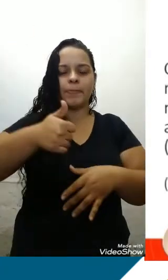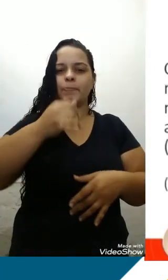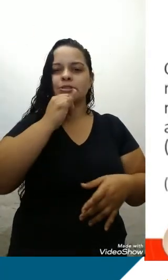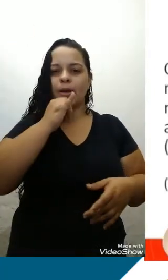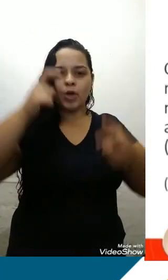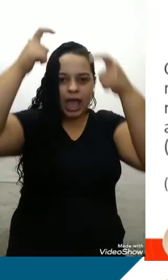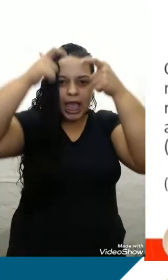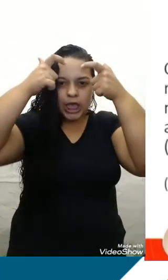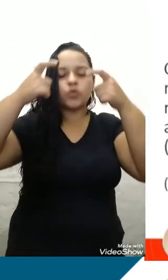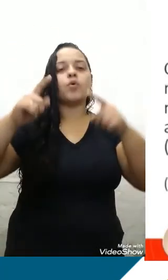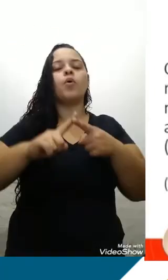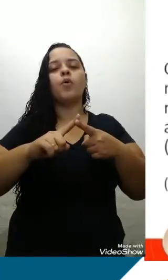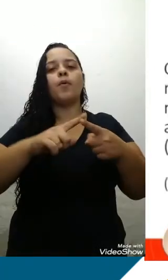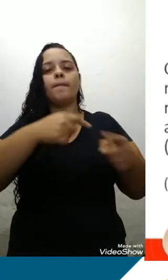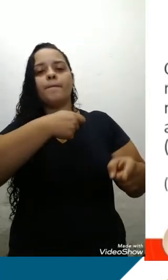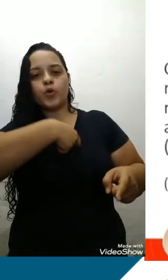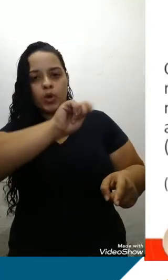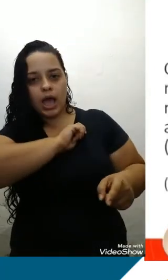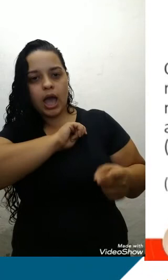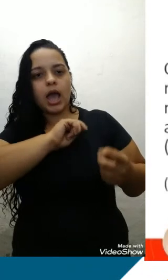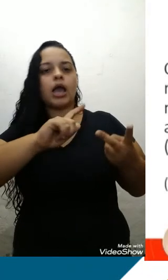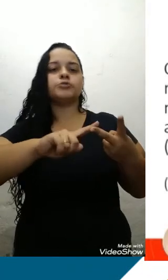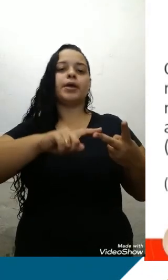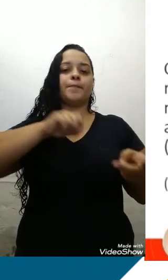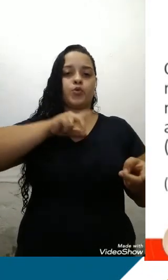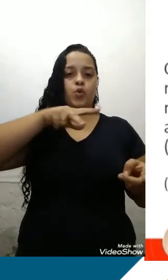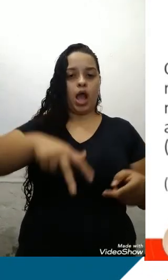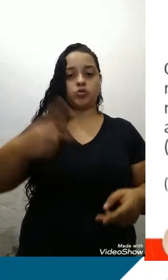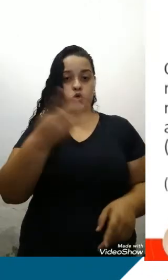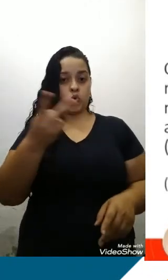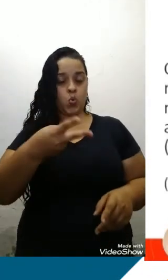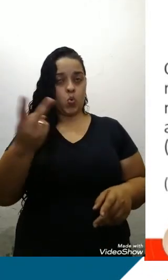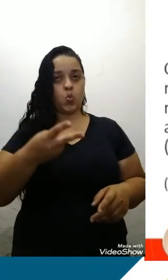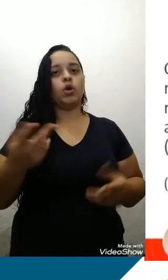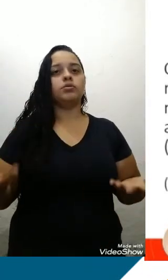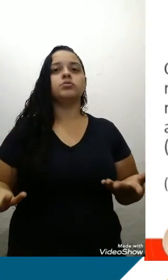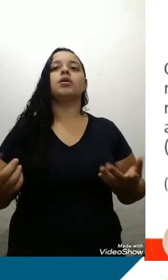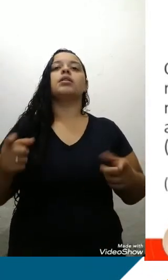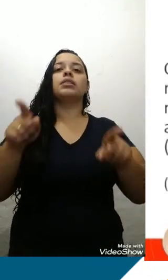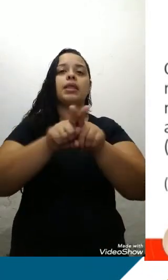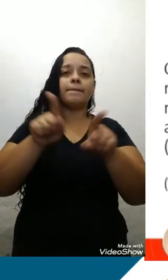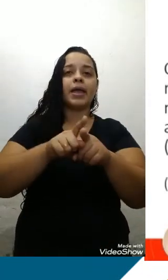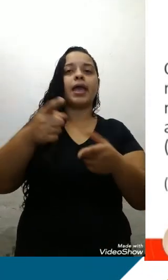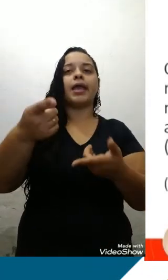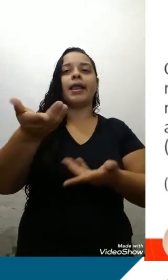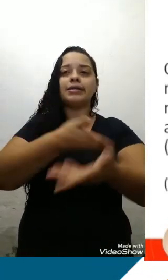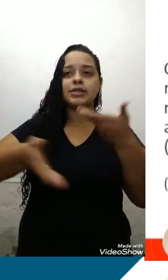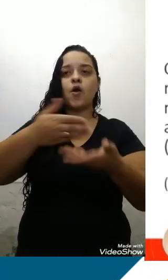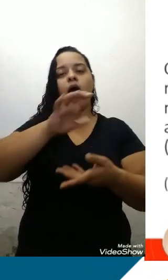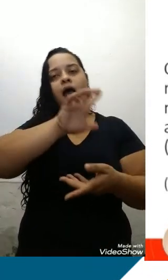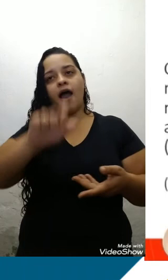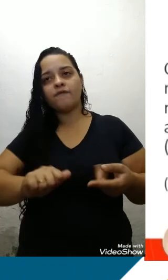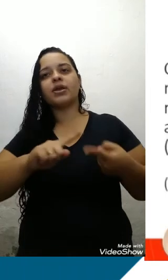o caso de Portugal e Espanha. Novas relações com a África e a Ásia, como eu disse no início aqui da exposição sobre o capítulo, e